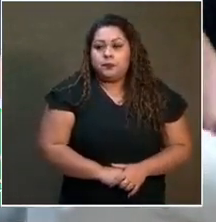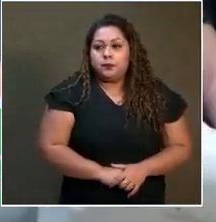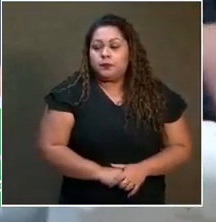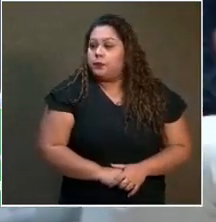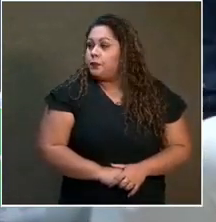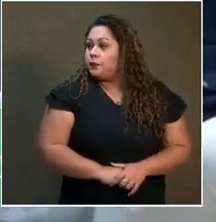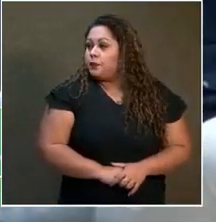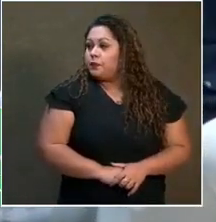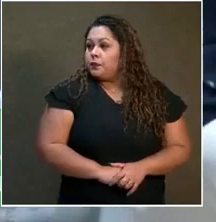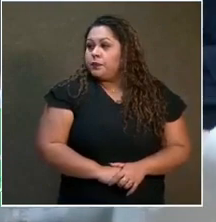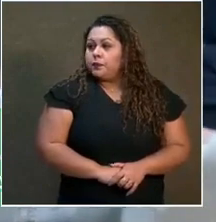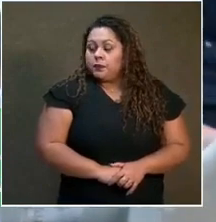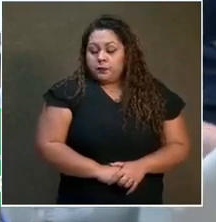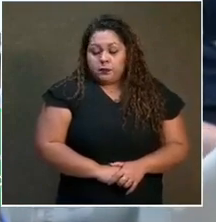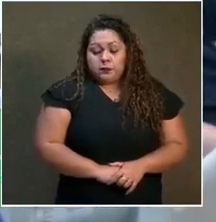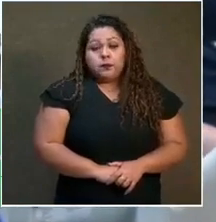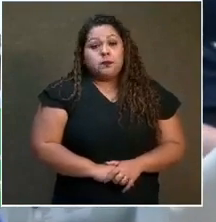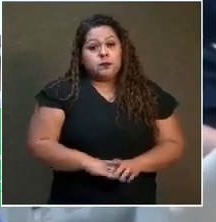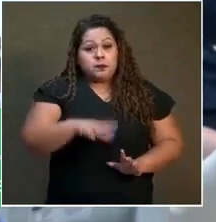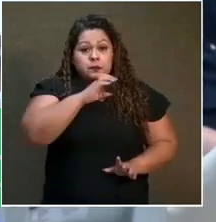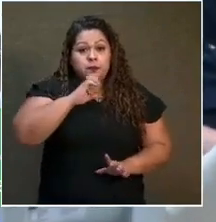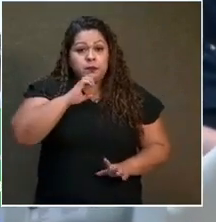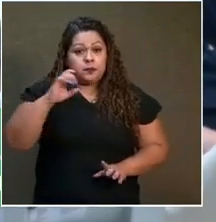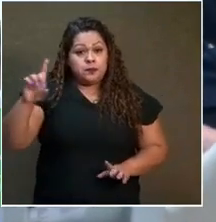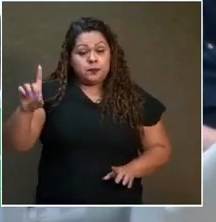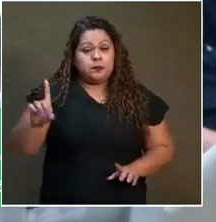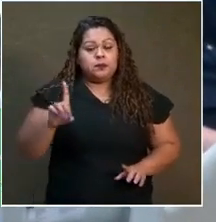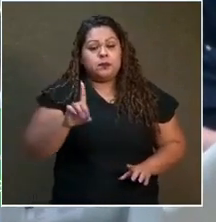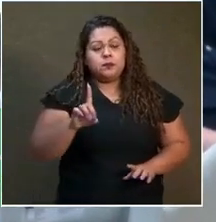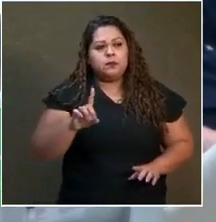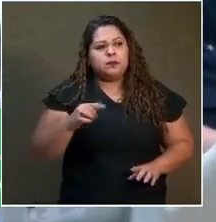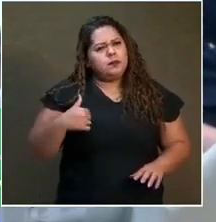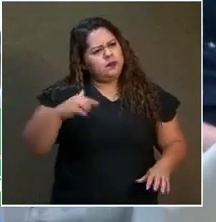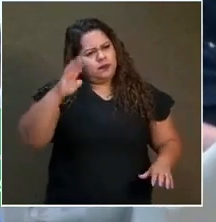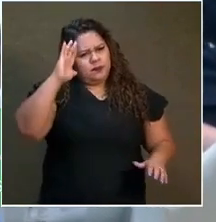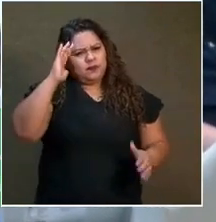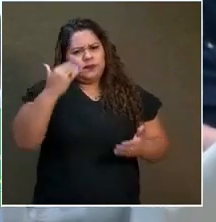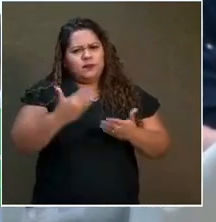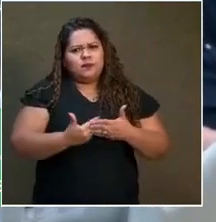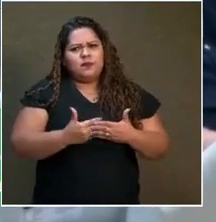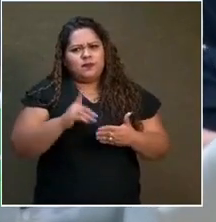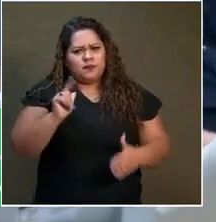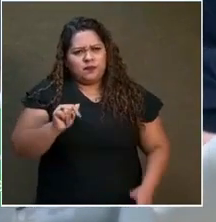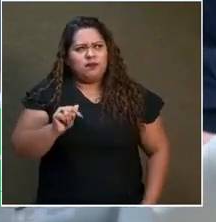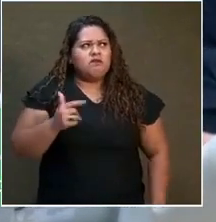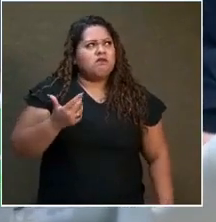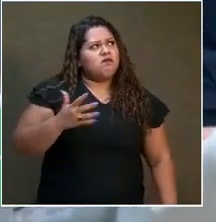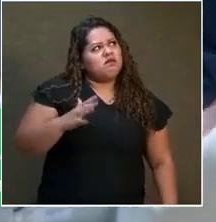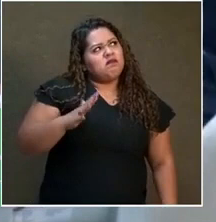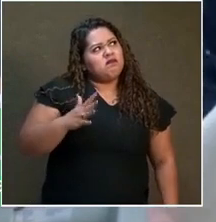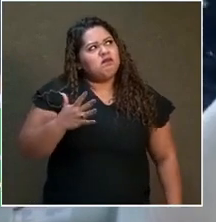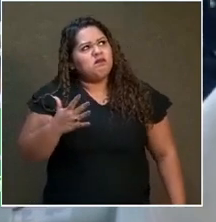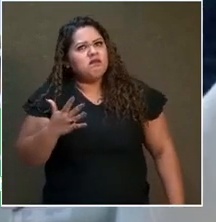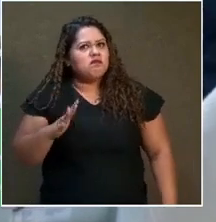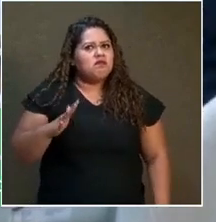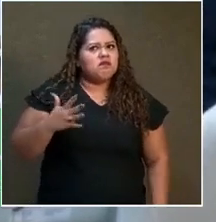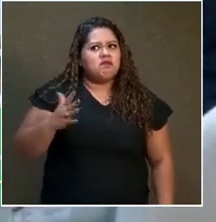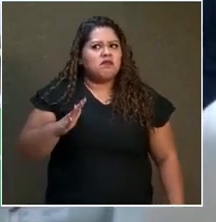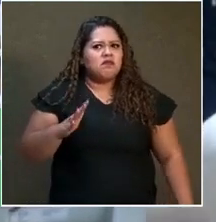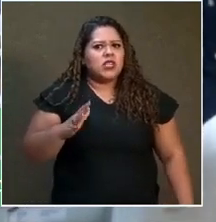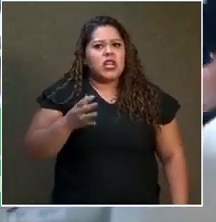Não, sobe um pouco. Emily apareceu acreditando que era por volta de 16